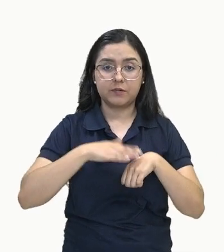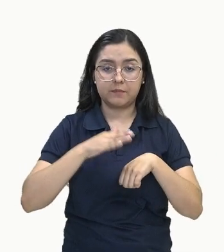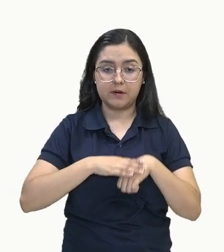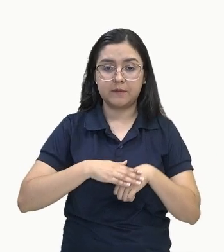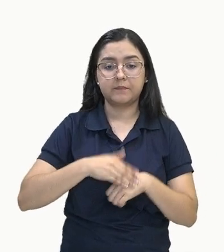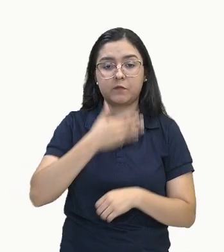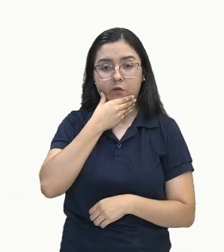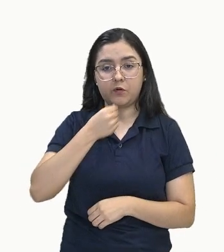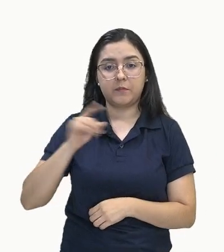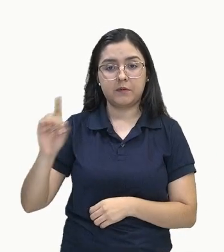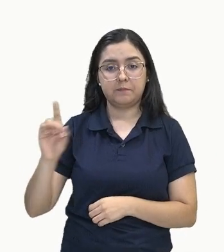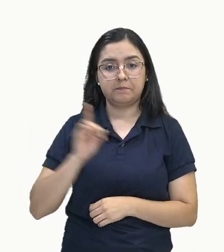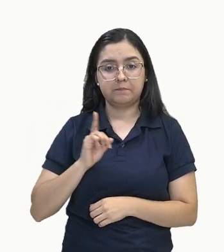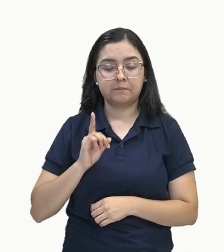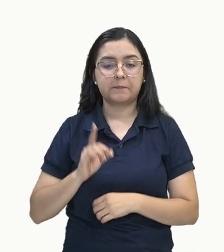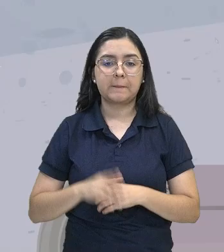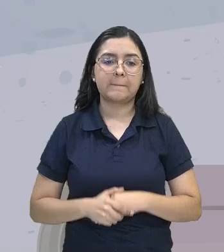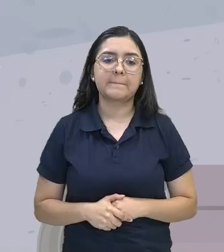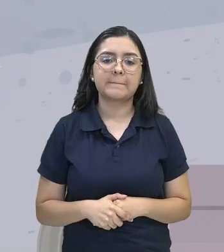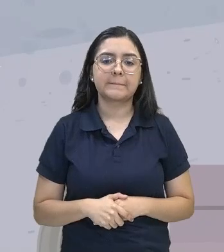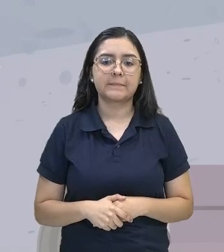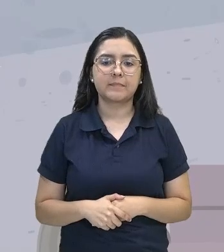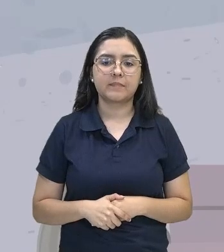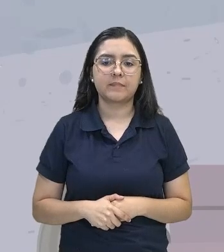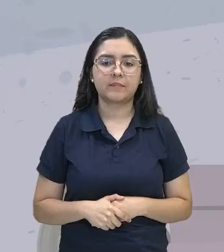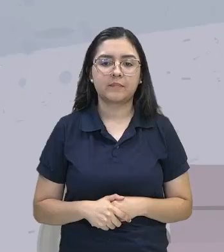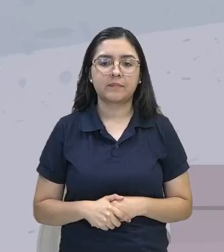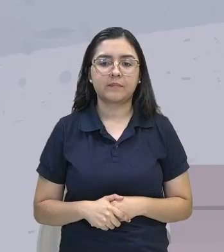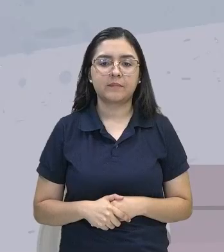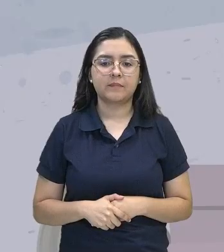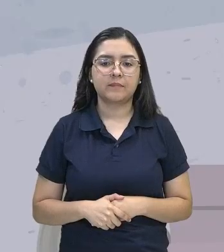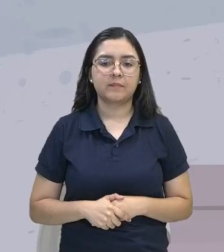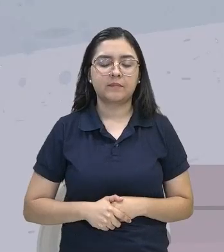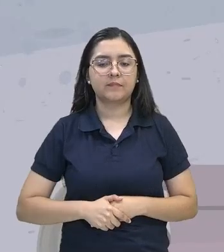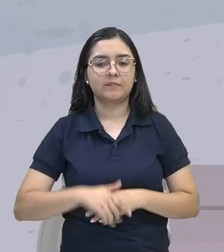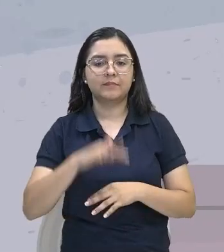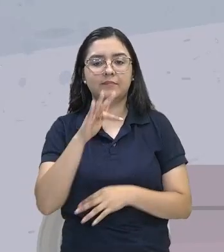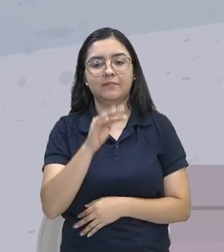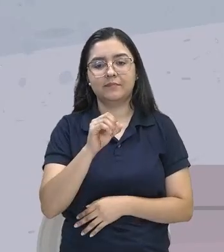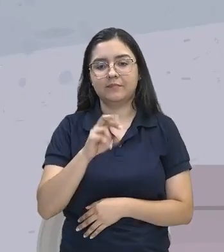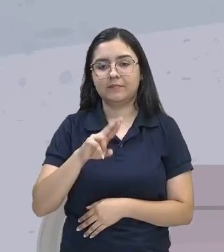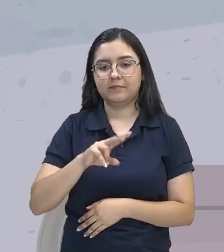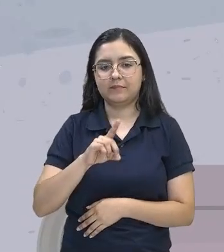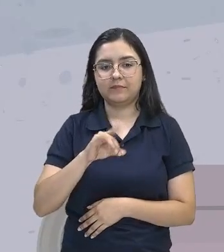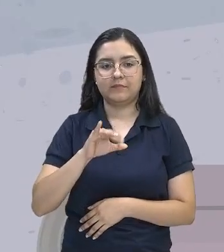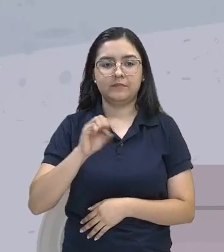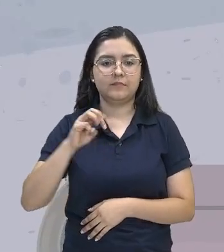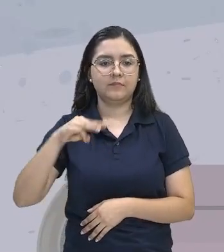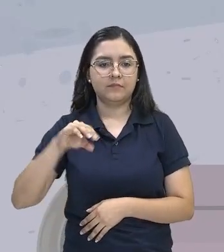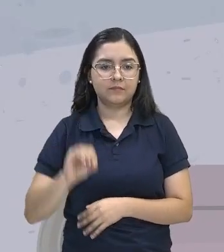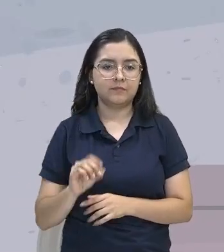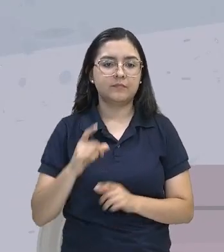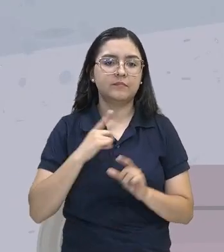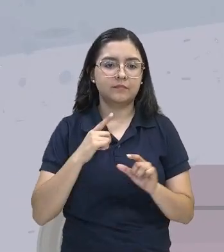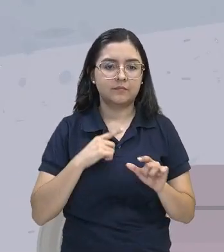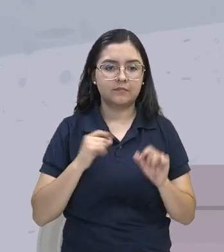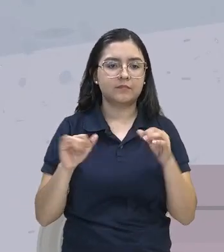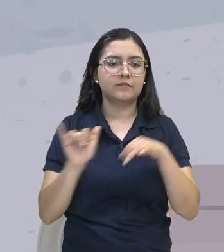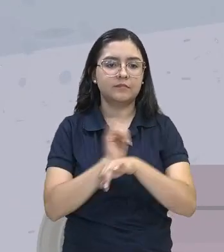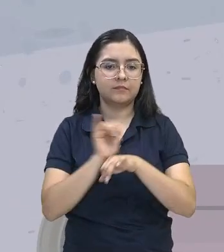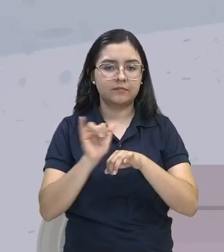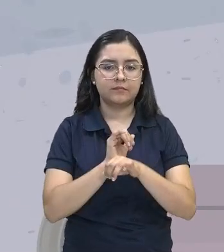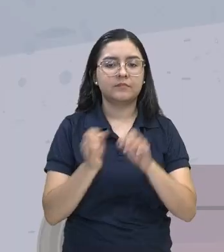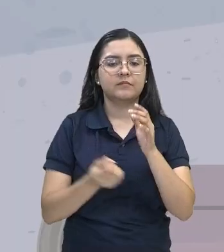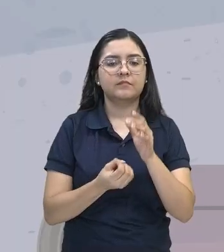participar da nossa aula. Ou melhor, vamos falar sobre o Fordismo, mais uma vez, sobre a linha de montagem. Vamos lá? Na